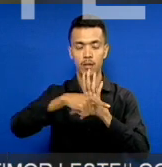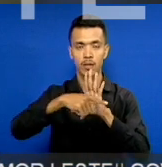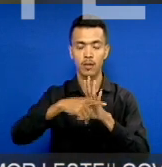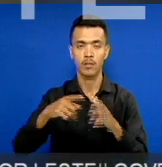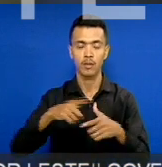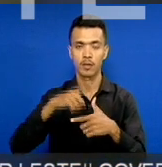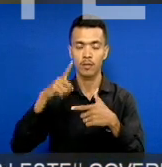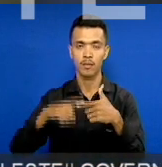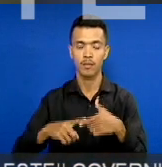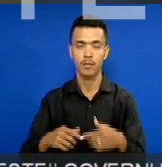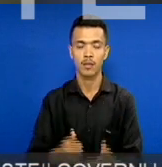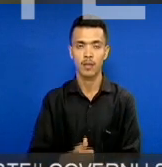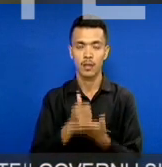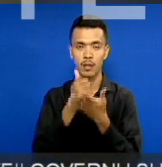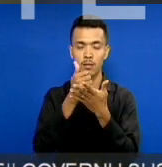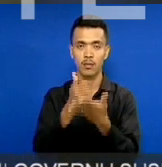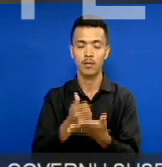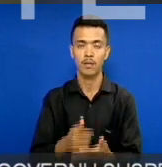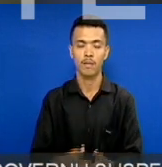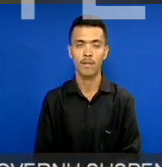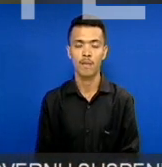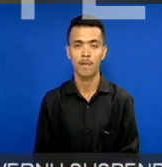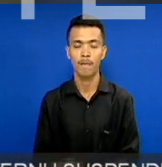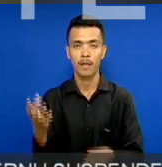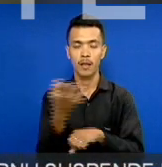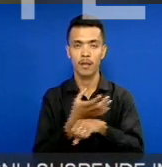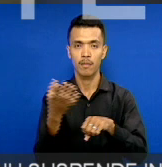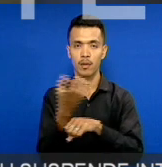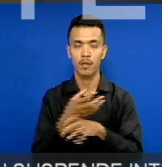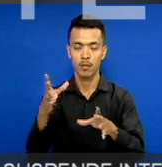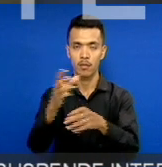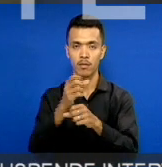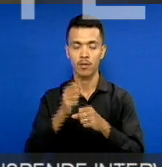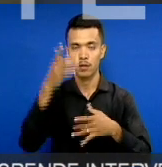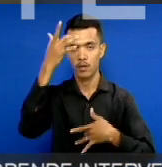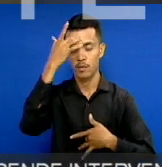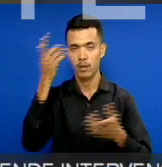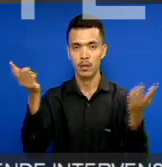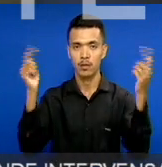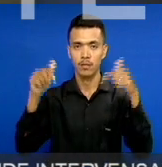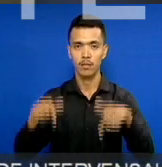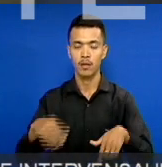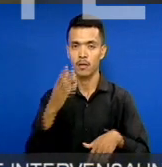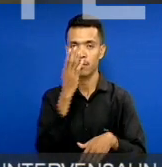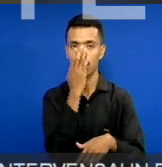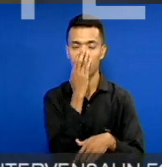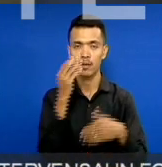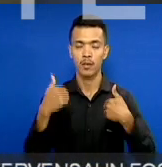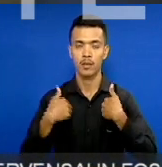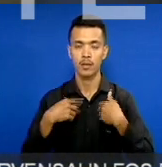langsung halo fumiga sangus yana ba otu ambulansia fotikas pasien refere lor mai ba satang iha internamento